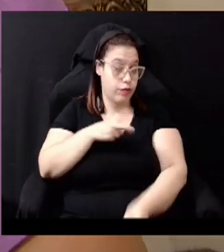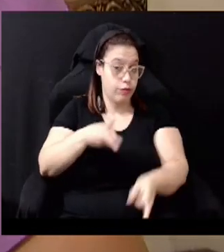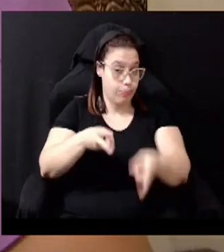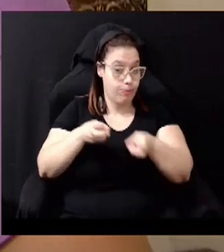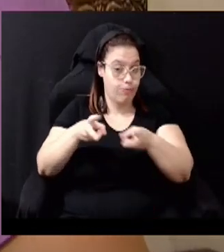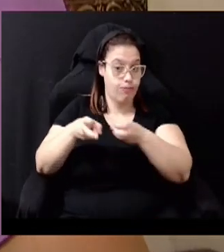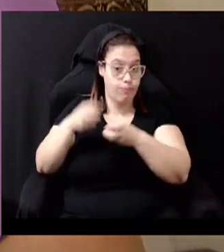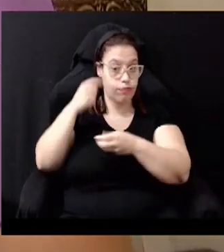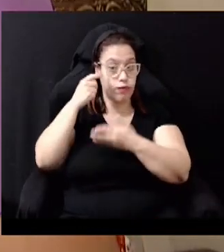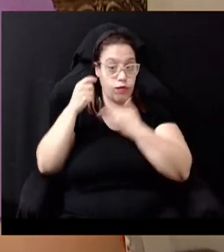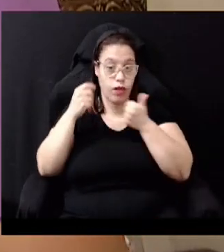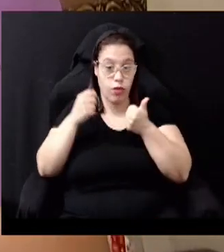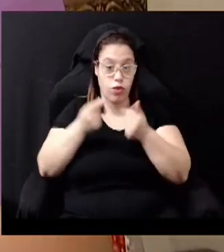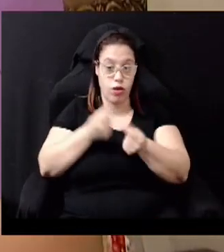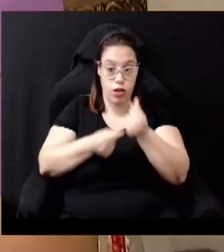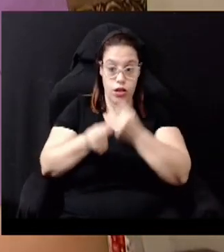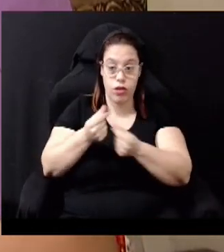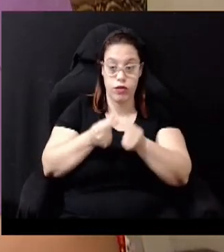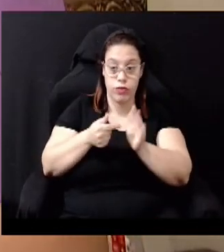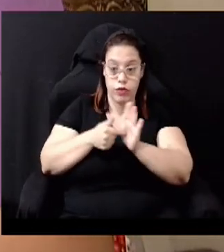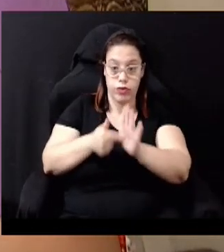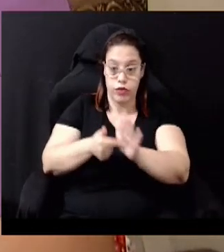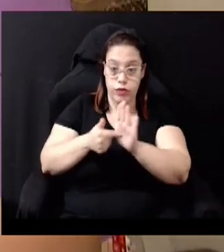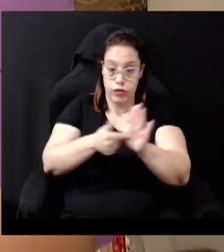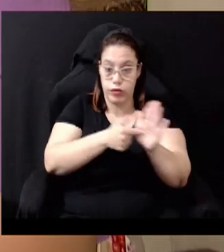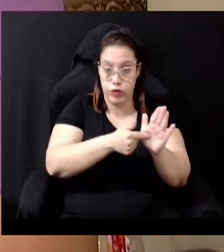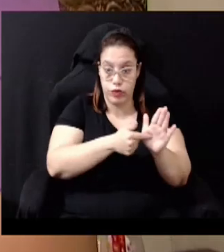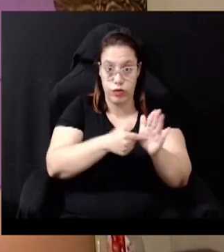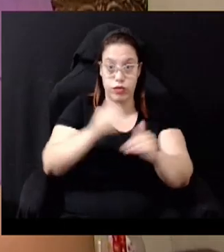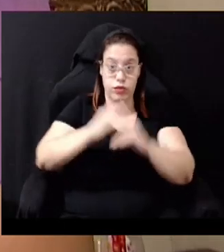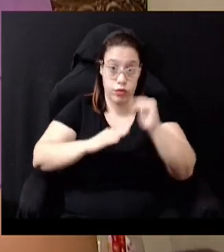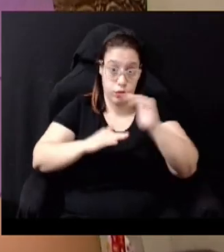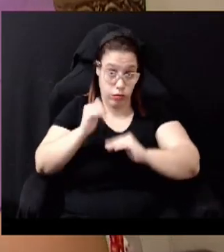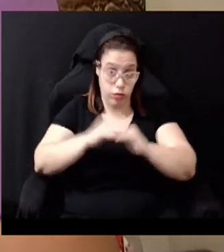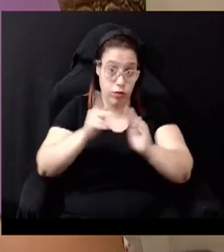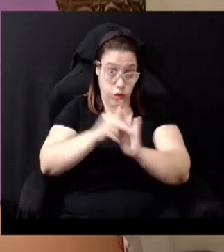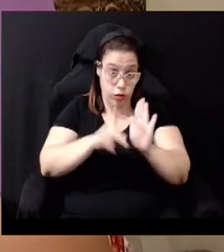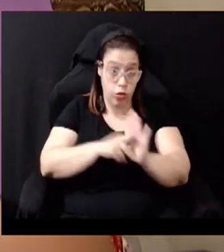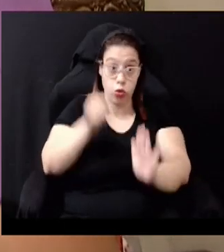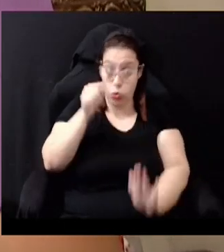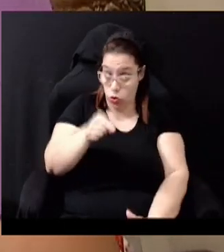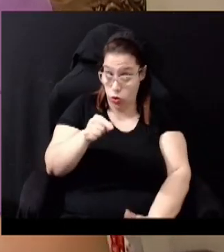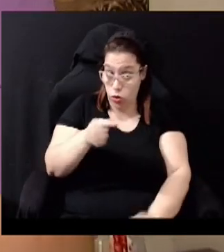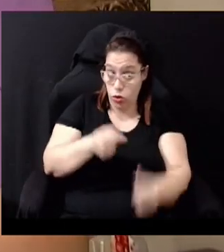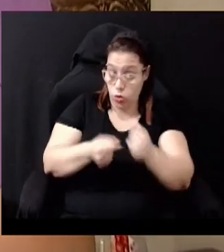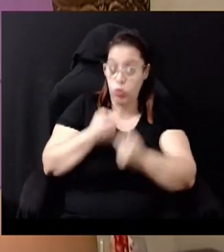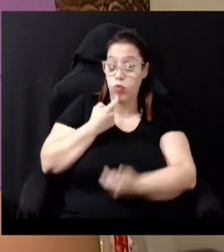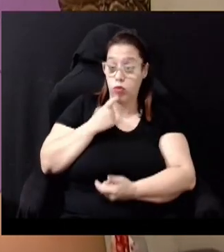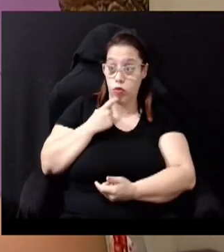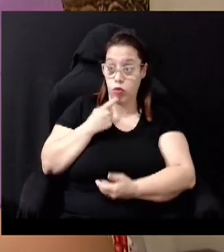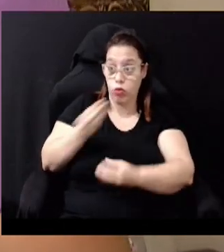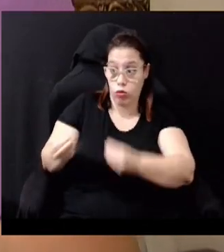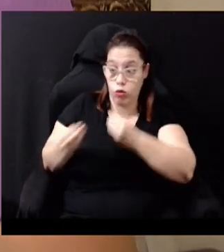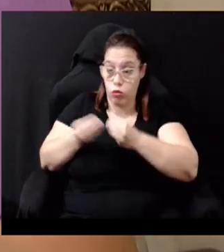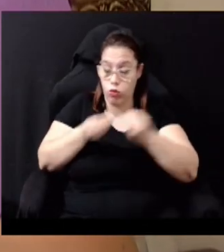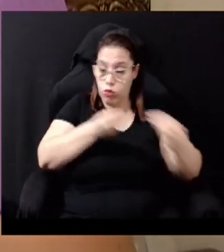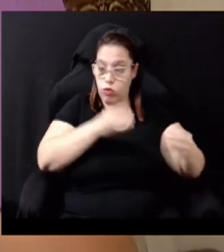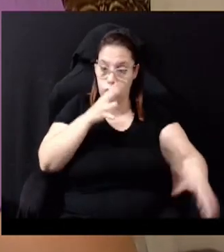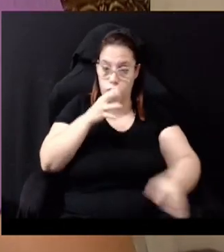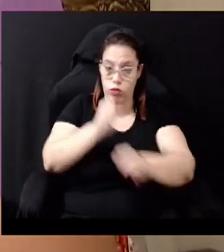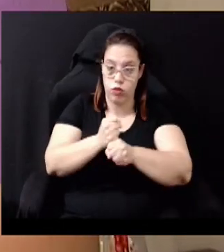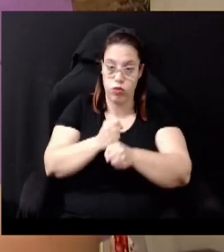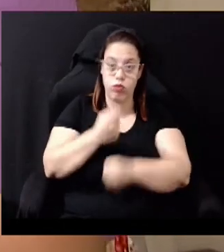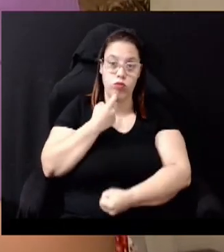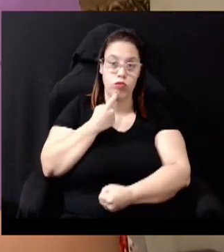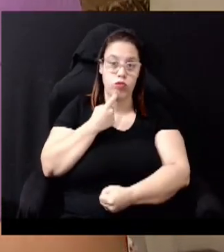melhora da renda. Mostra que quando nós temos serviços e programas como este, o Renda Campinas, que traz esse complemento da renda, ele pode